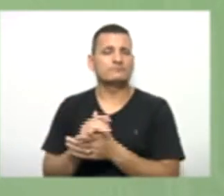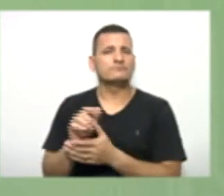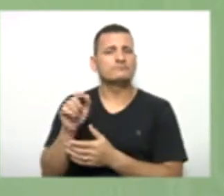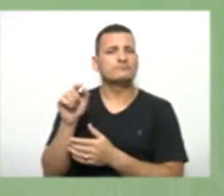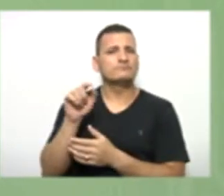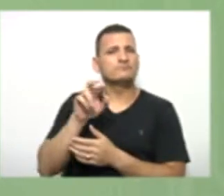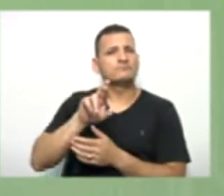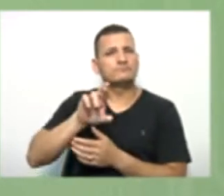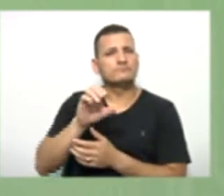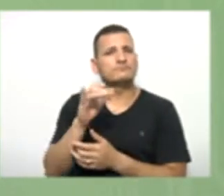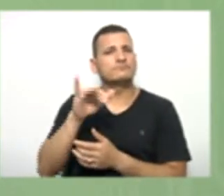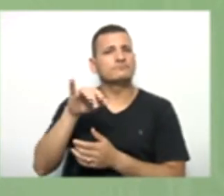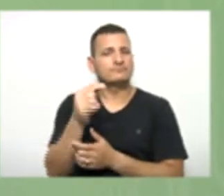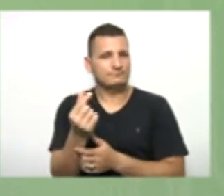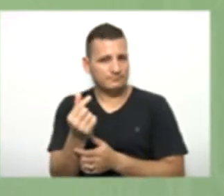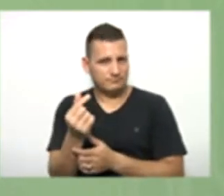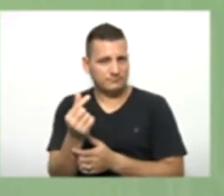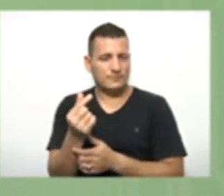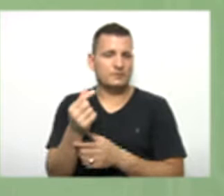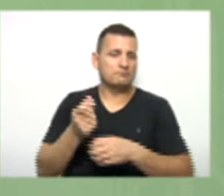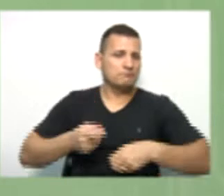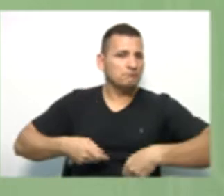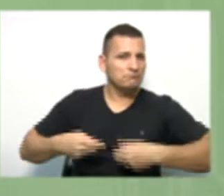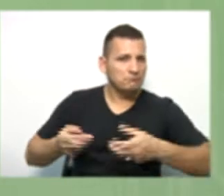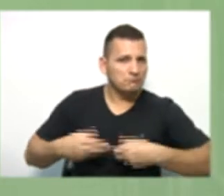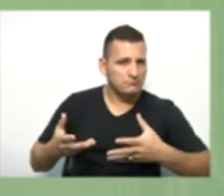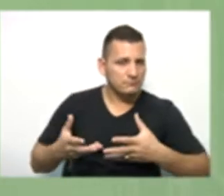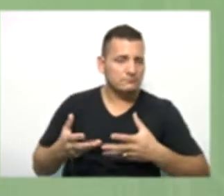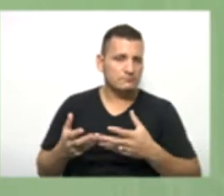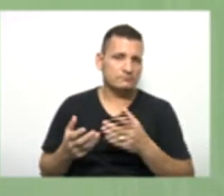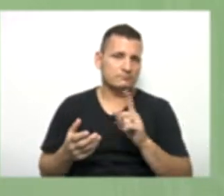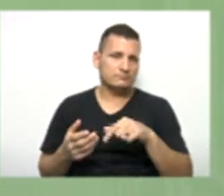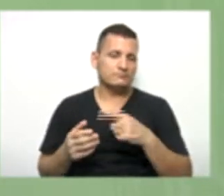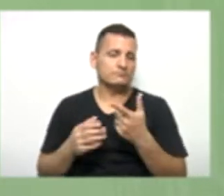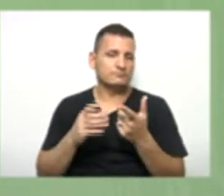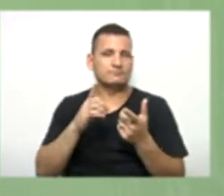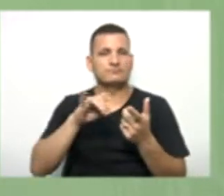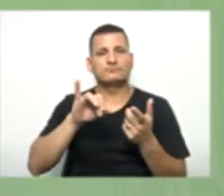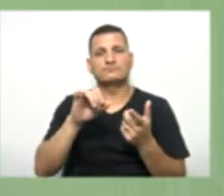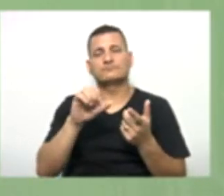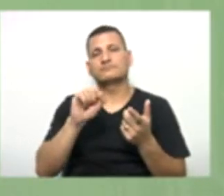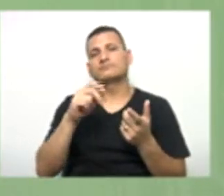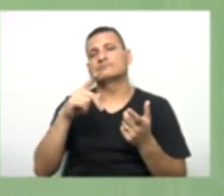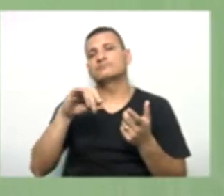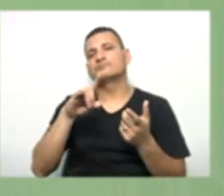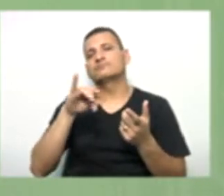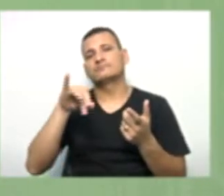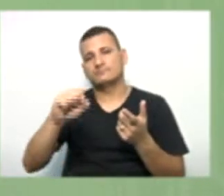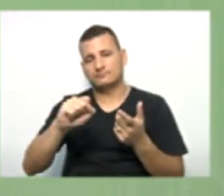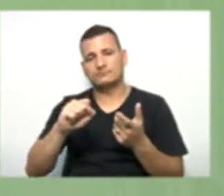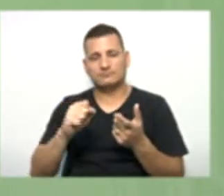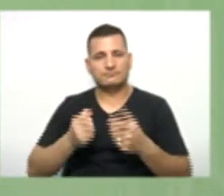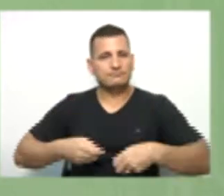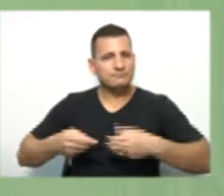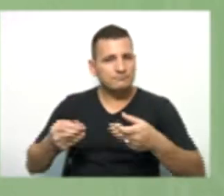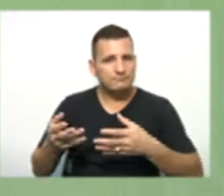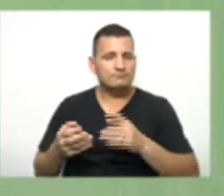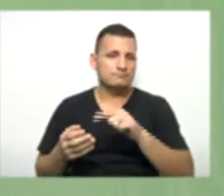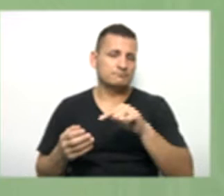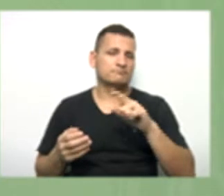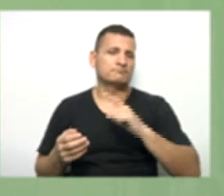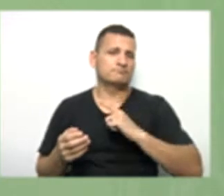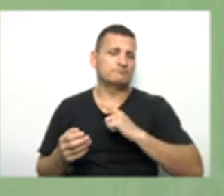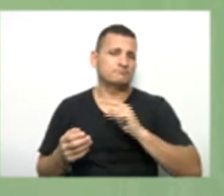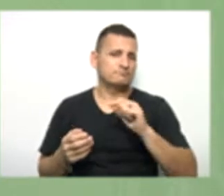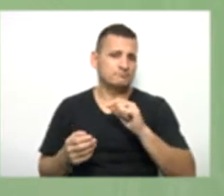de ingresso e despesas, que são os dispêndios, surgem durante o